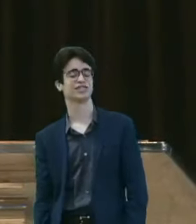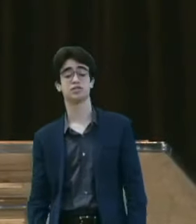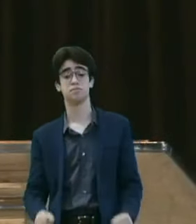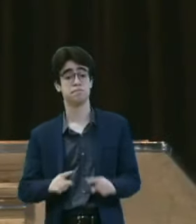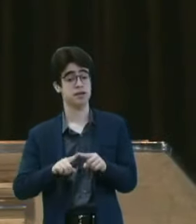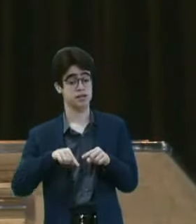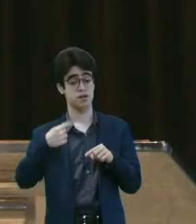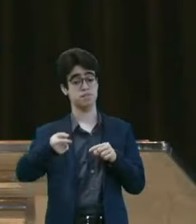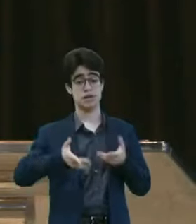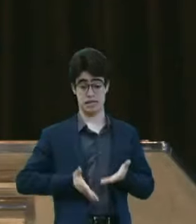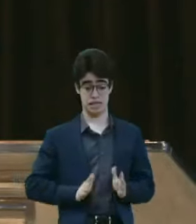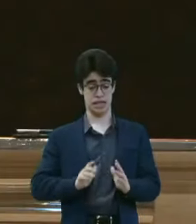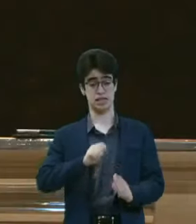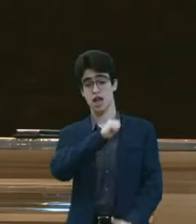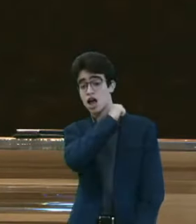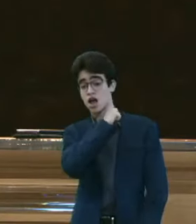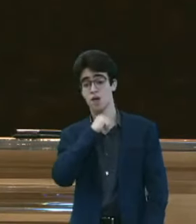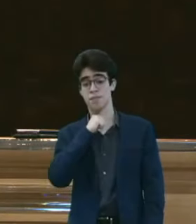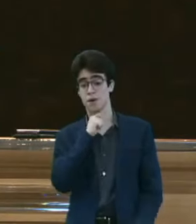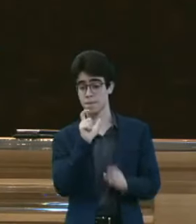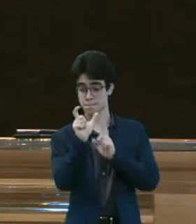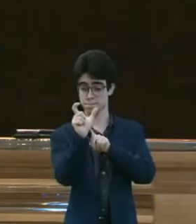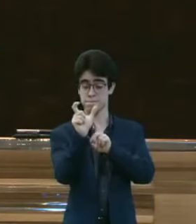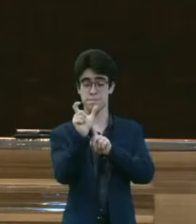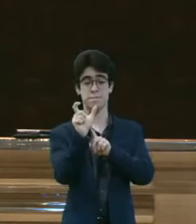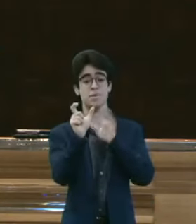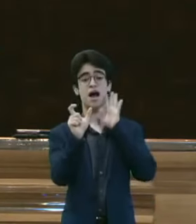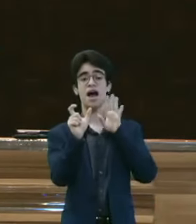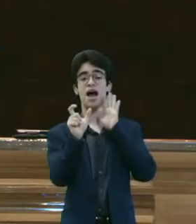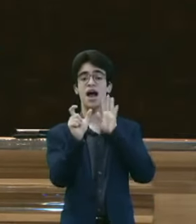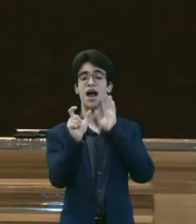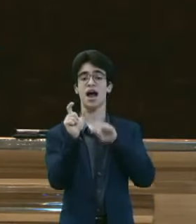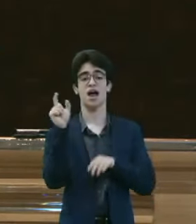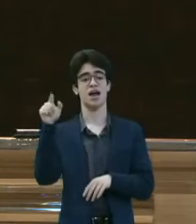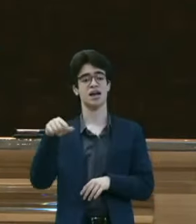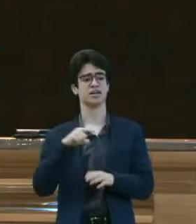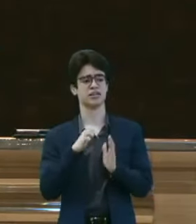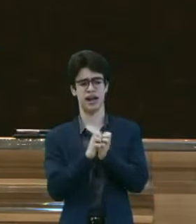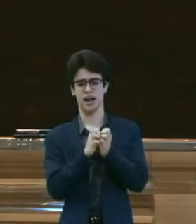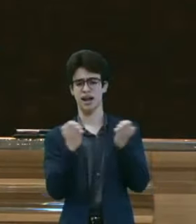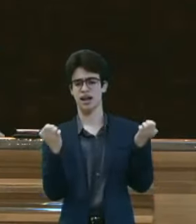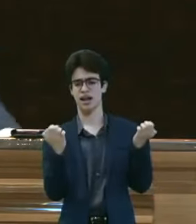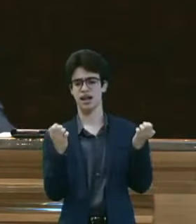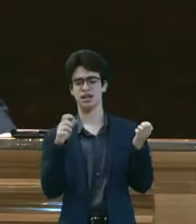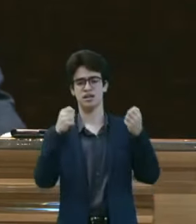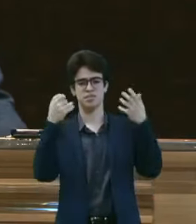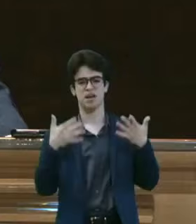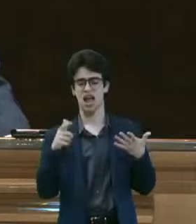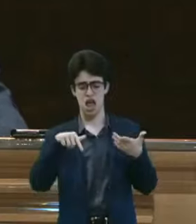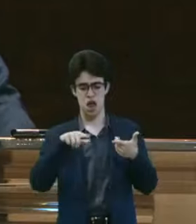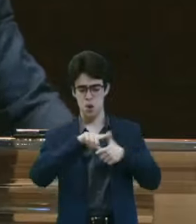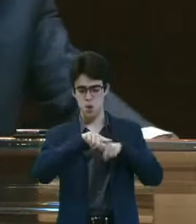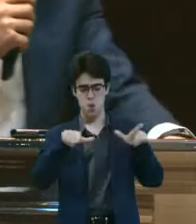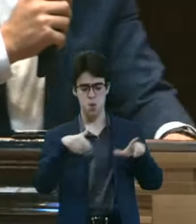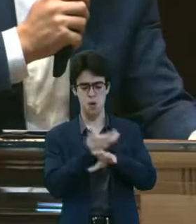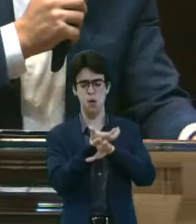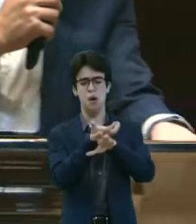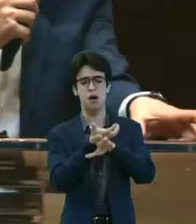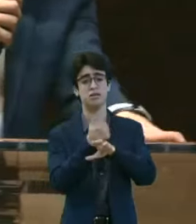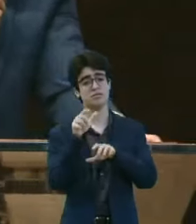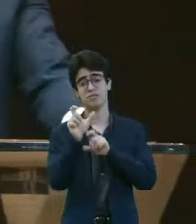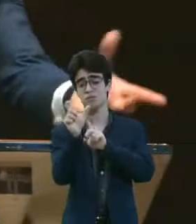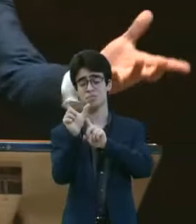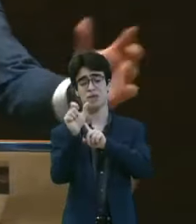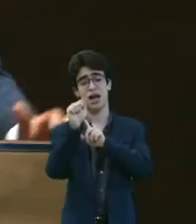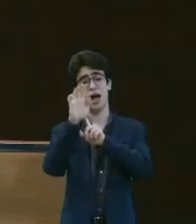Depois vem Abel. O nome Abel é interessante. Sabe o livro de Eclesiastes, quando ele fala vazio de vazio? Esse é o